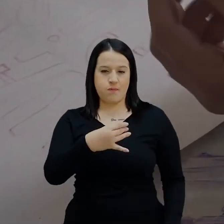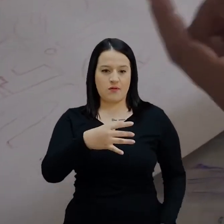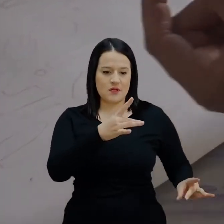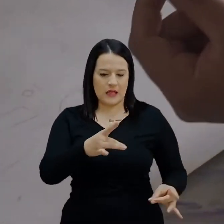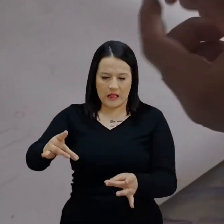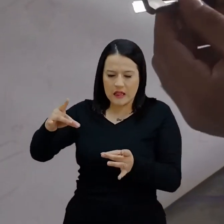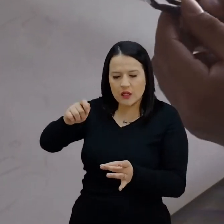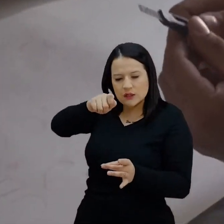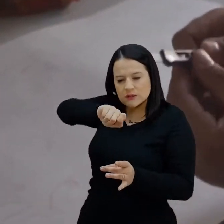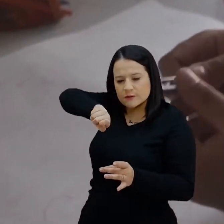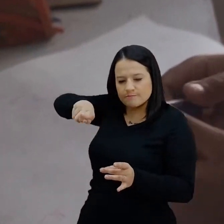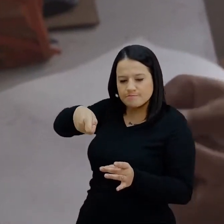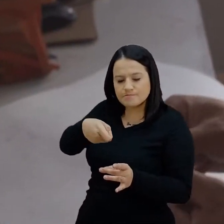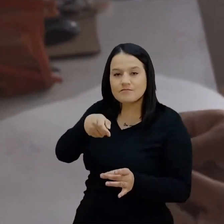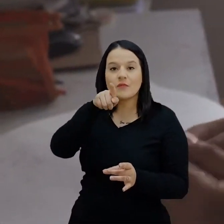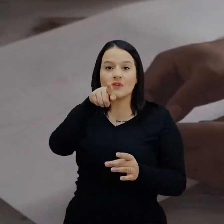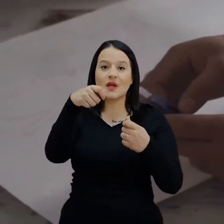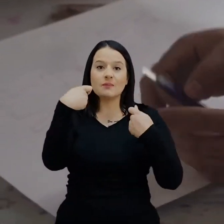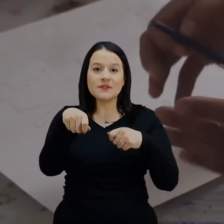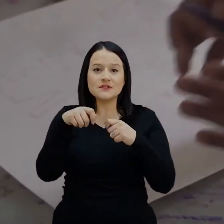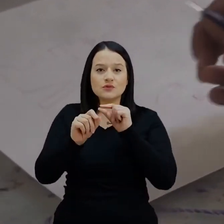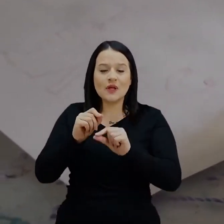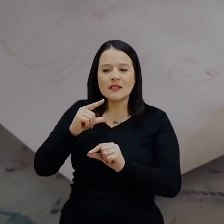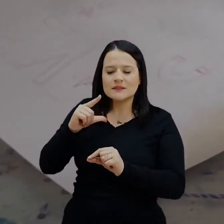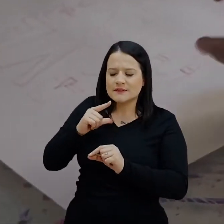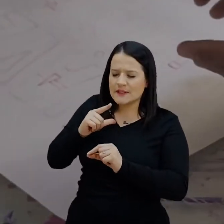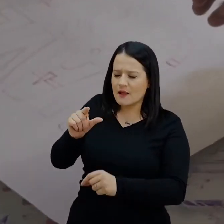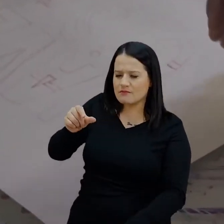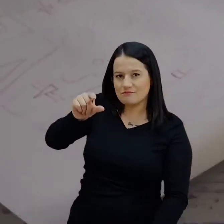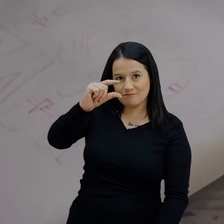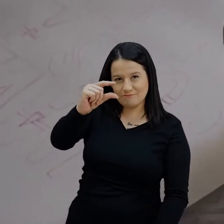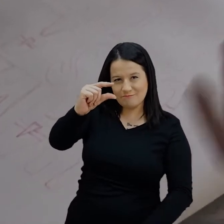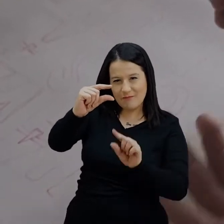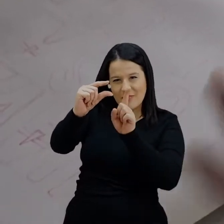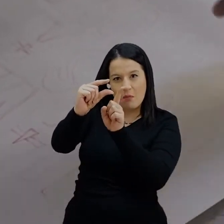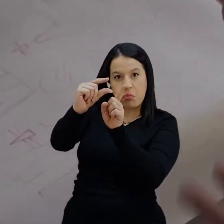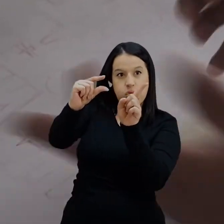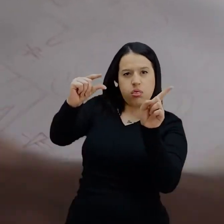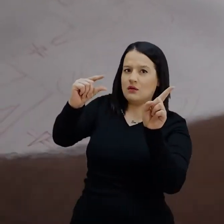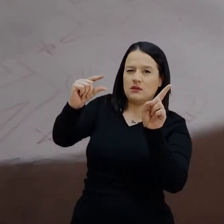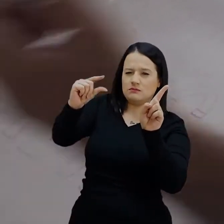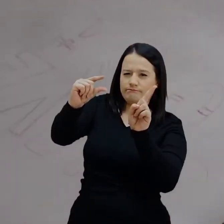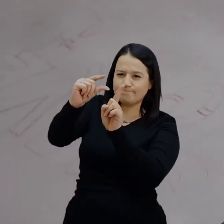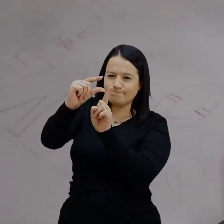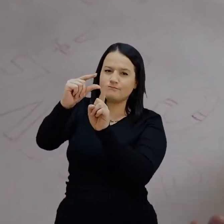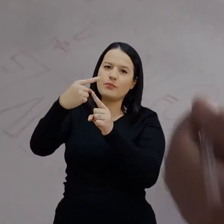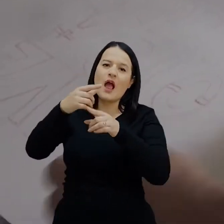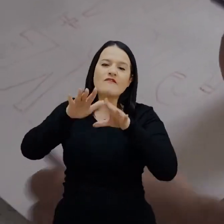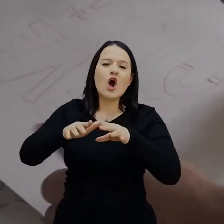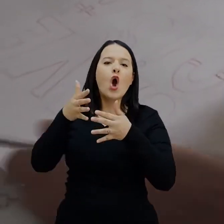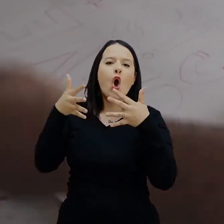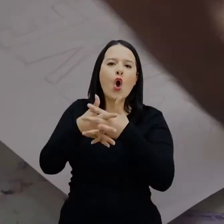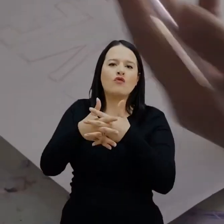deixar não muito aberto o estilete e a pega dele, porque porque o estilete às vezes a gente confunde com uma caneta. A caneta a gente